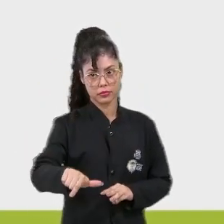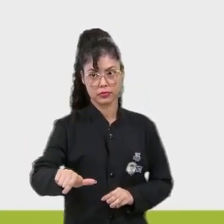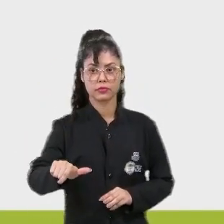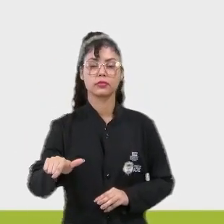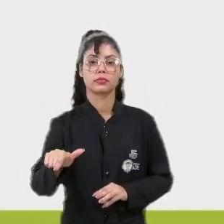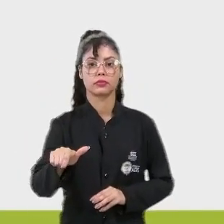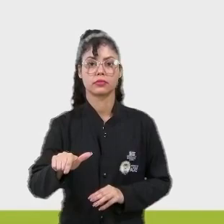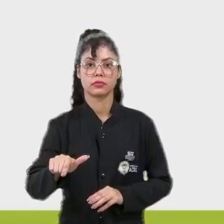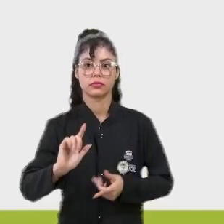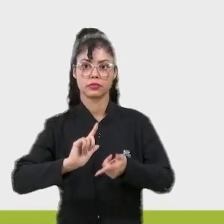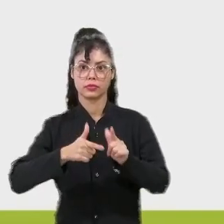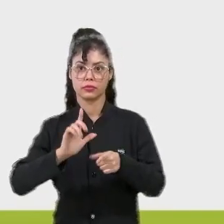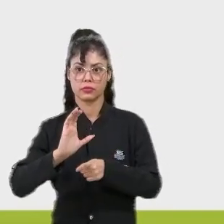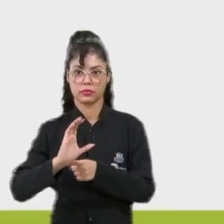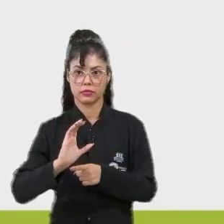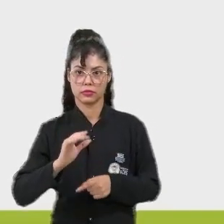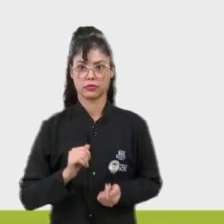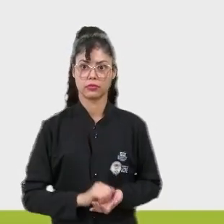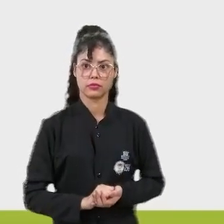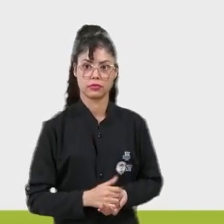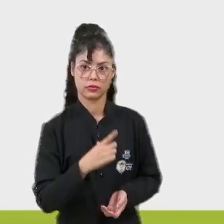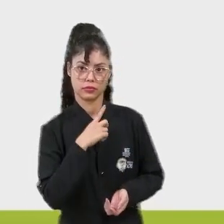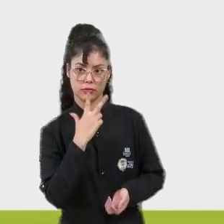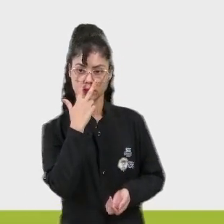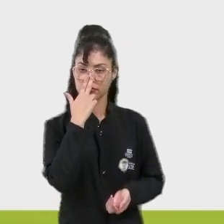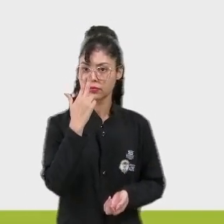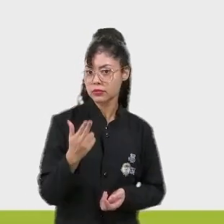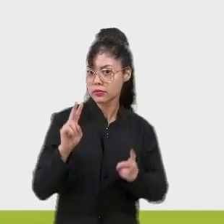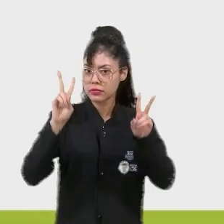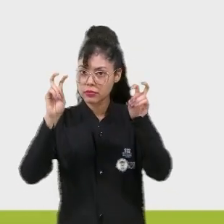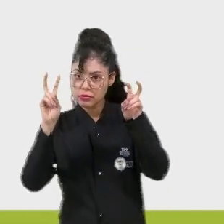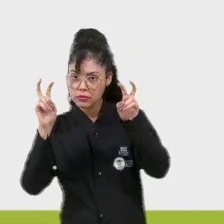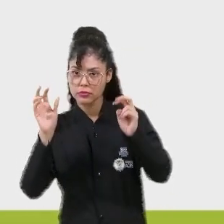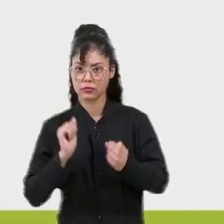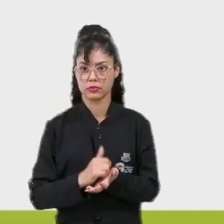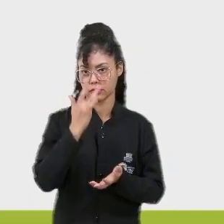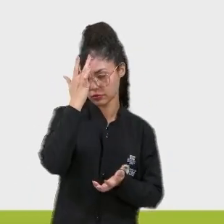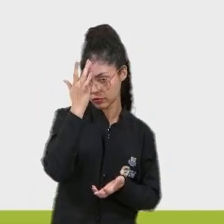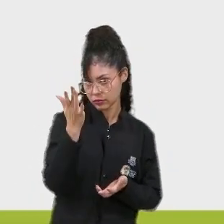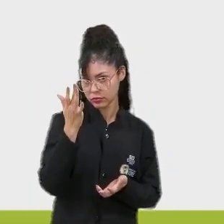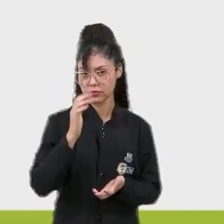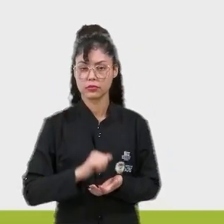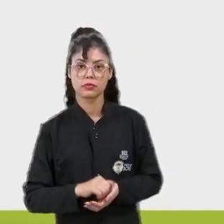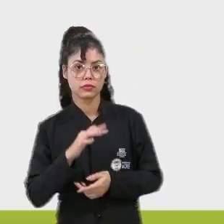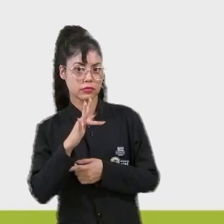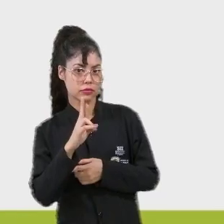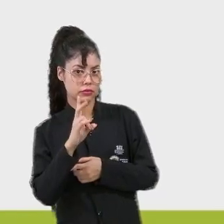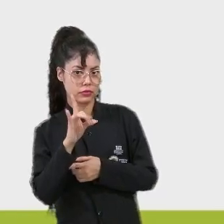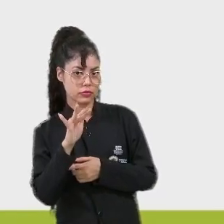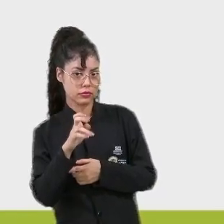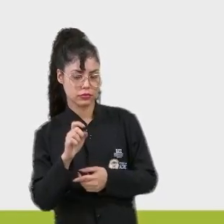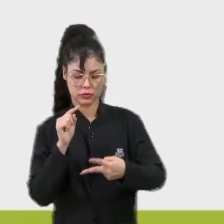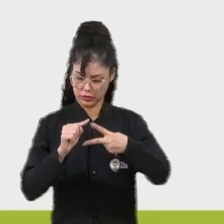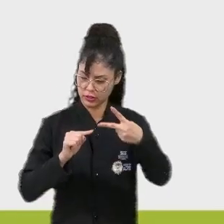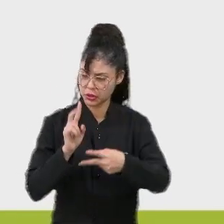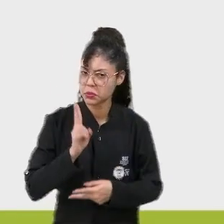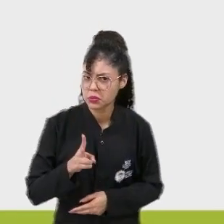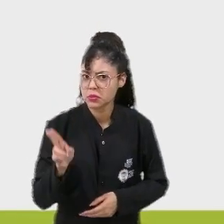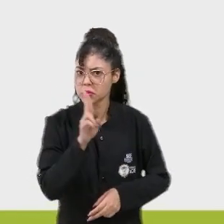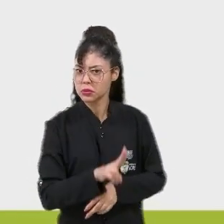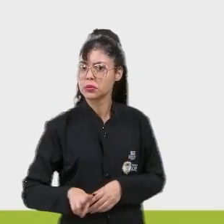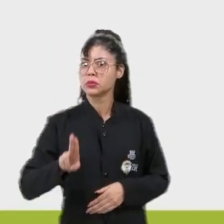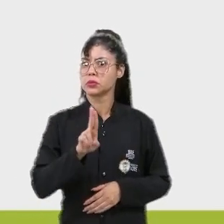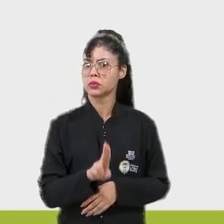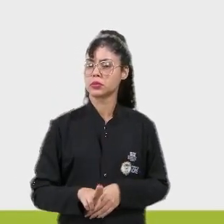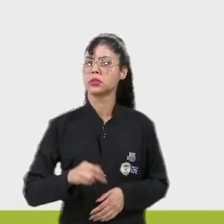repetição enfática, letra C, de termos semelhantes, como fácil e facilidade. É isso que ele utiliza